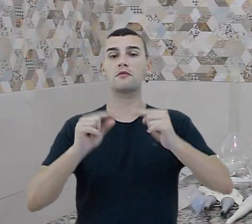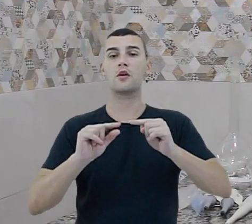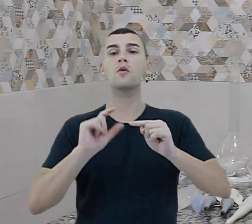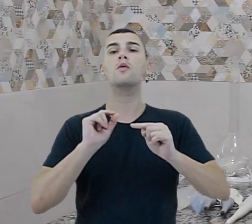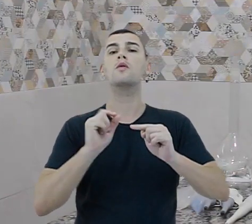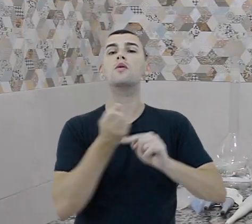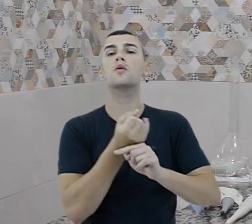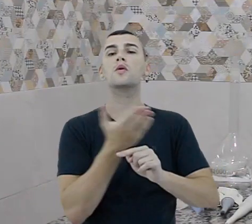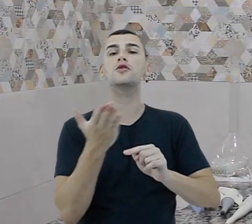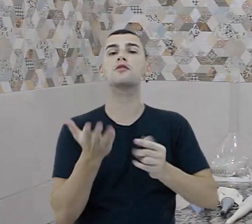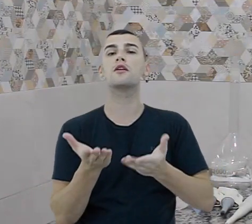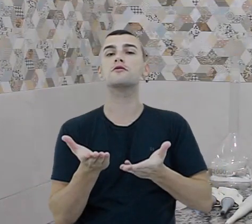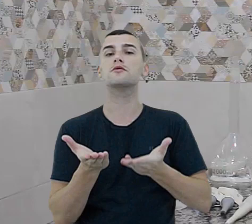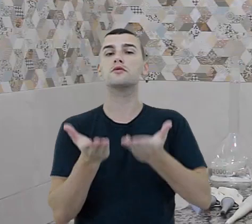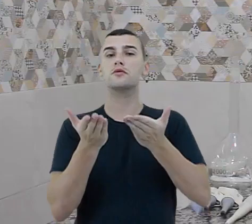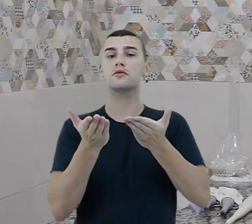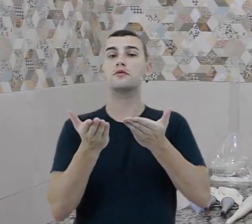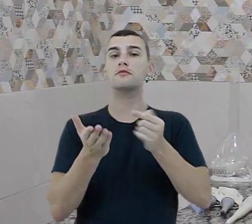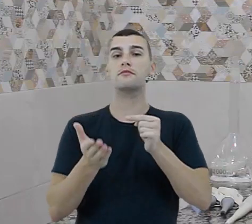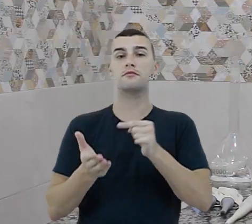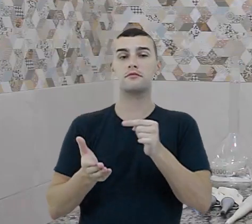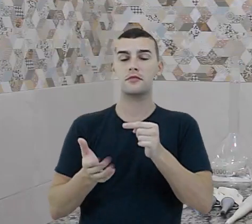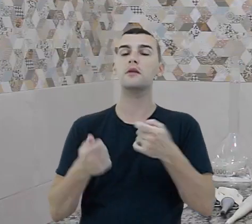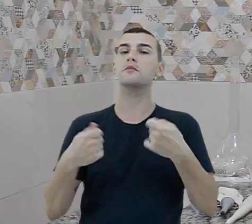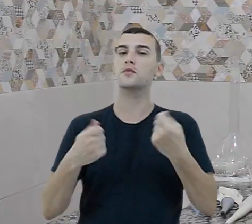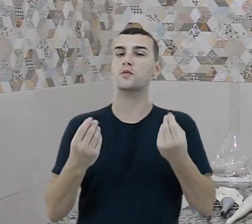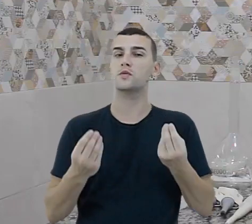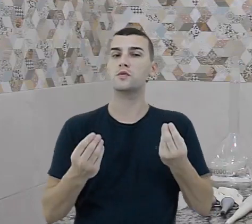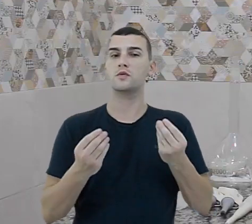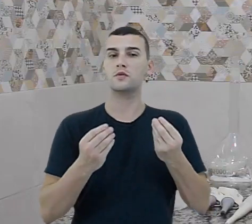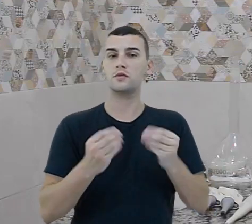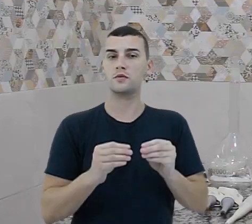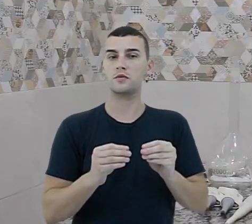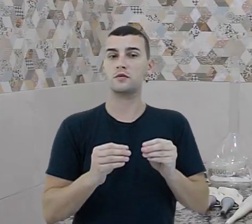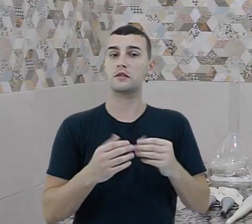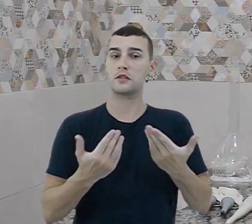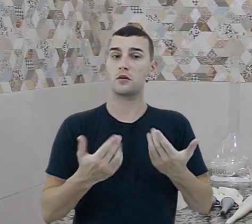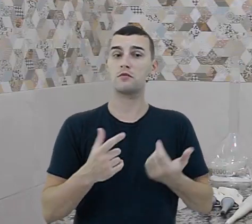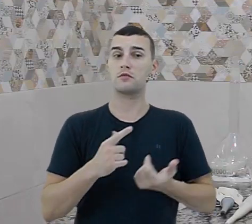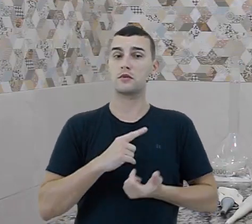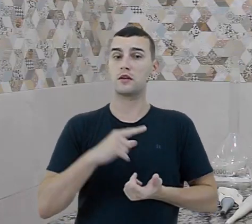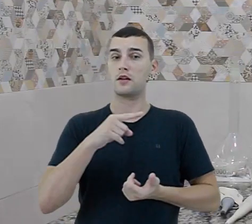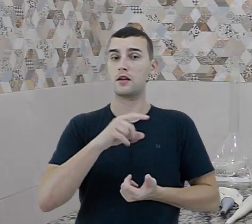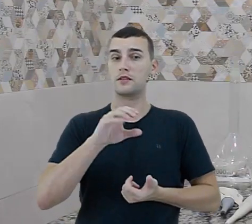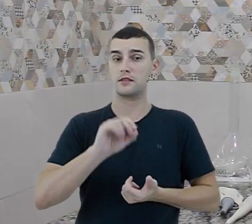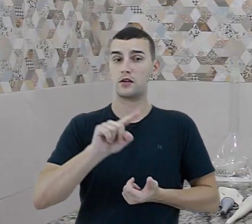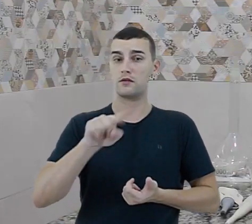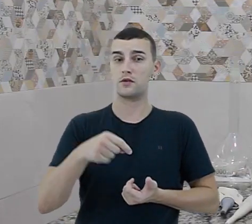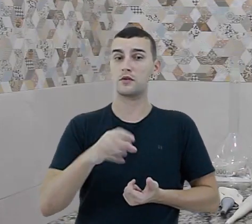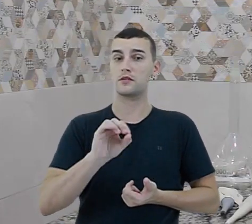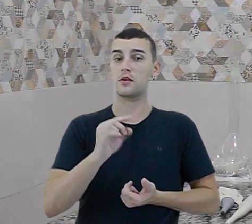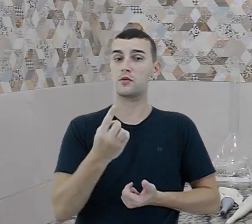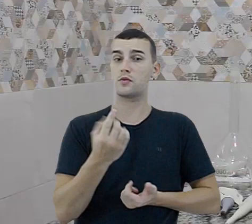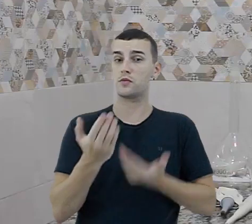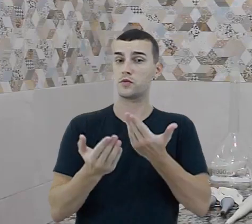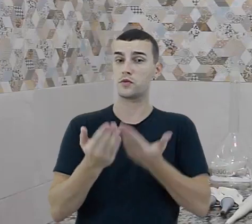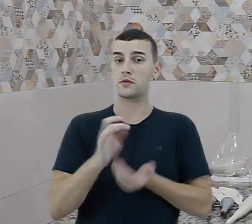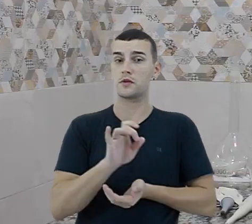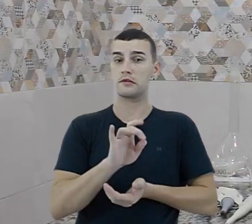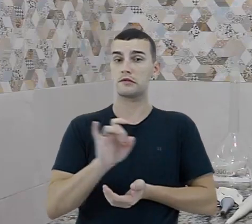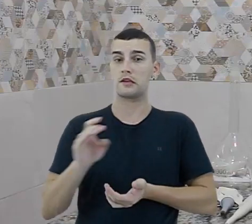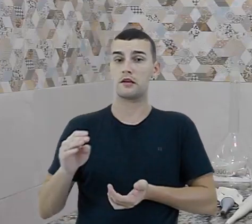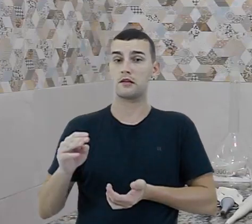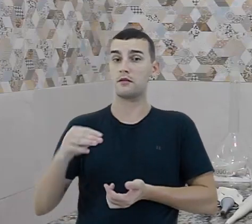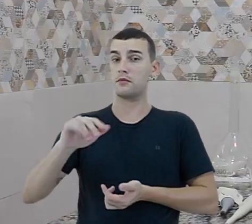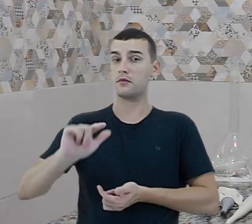E aí, qual é a concentração? A concentração eu tenho que identificar, eu falei que ela está em 0,01